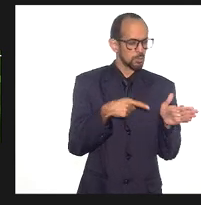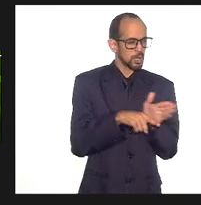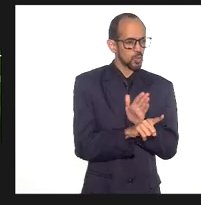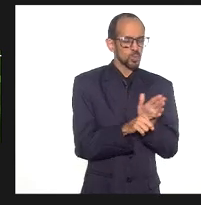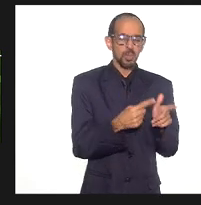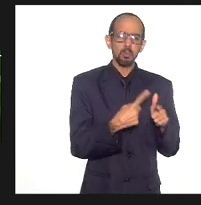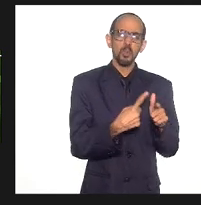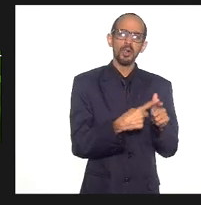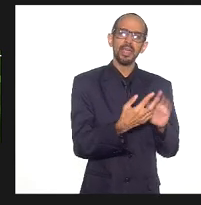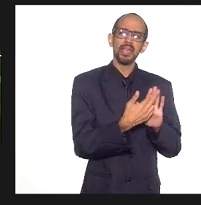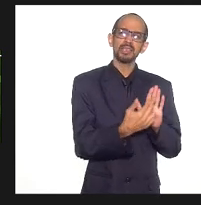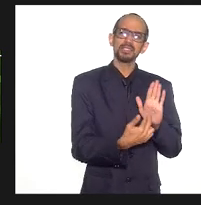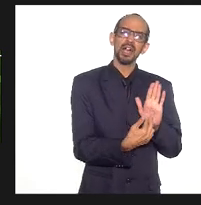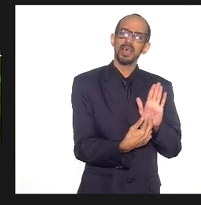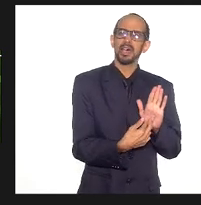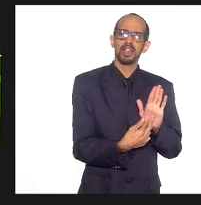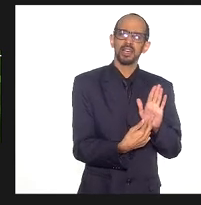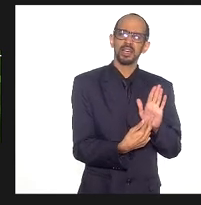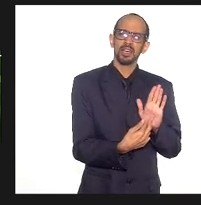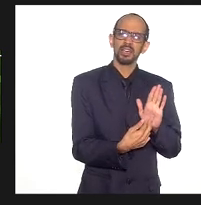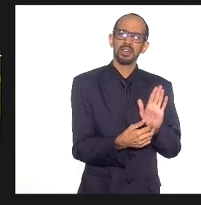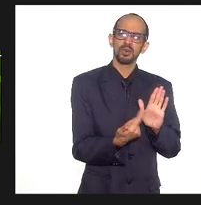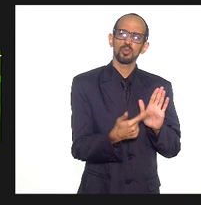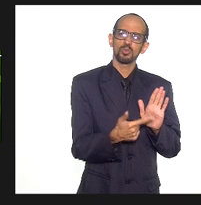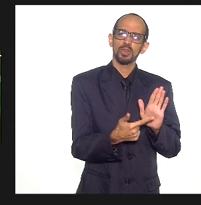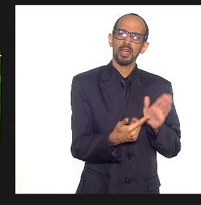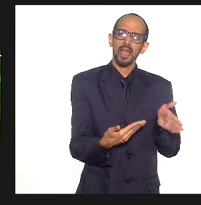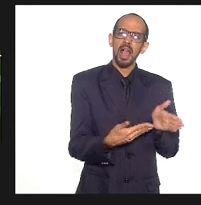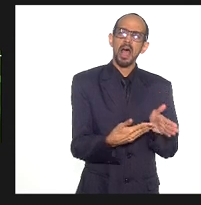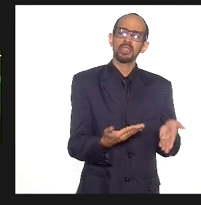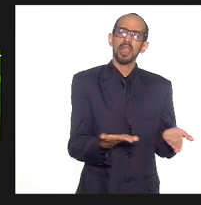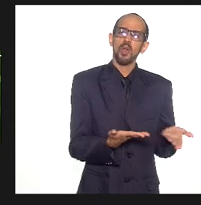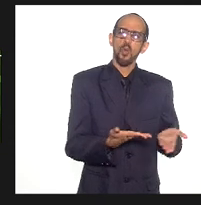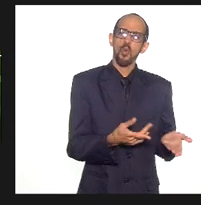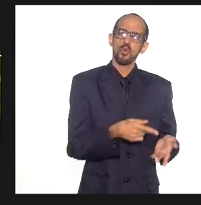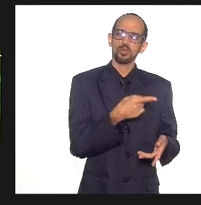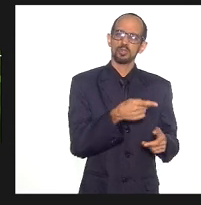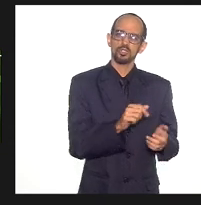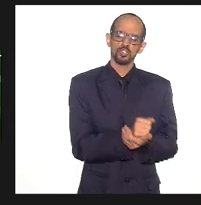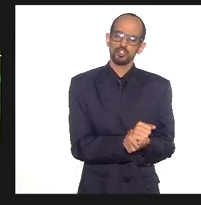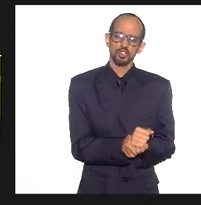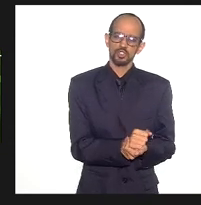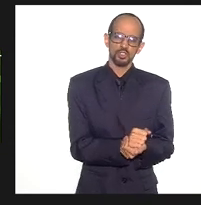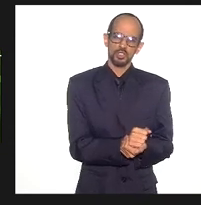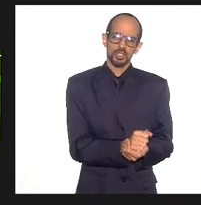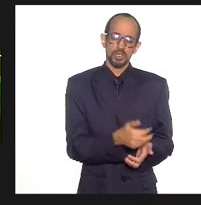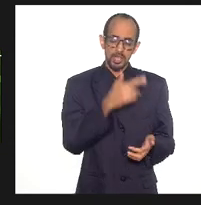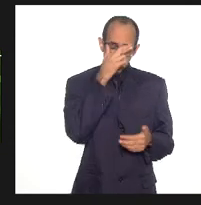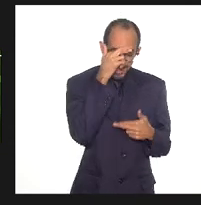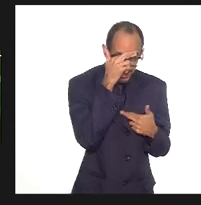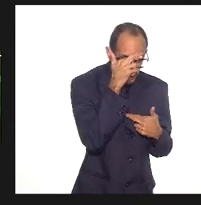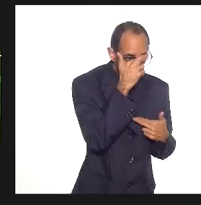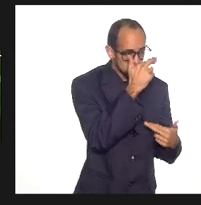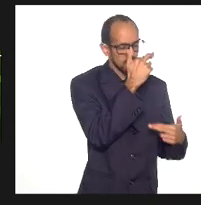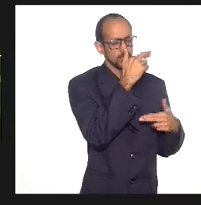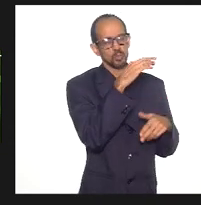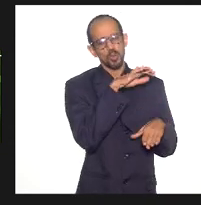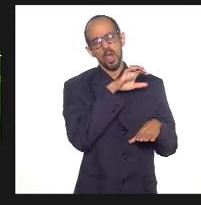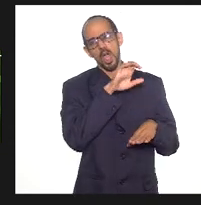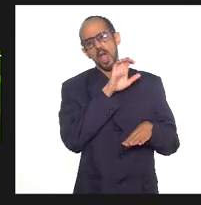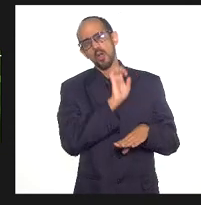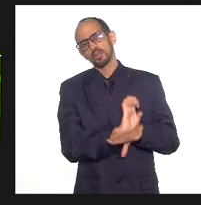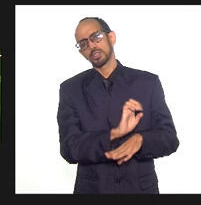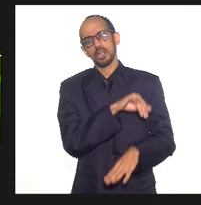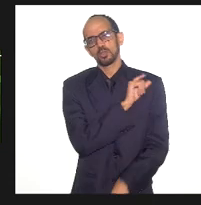essa regra não existe até hoje de respeito ao Estado do Rio de Janeiro, que não deixa